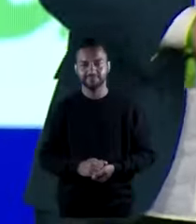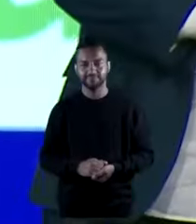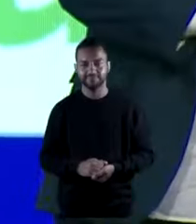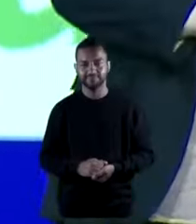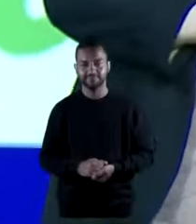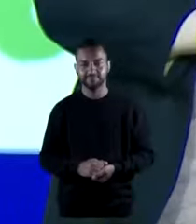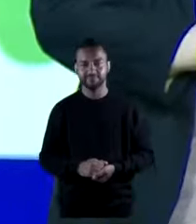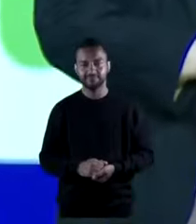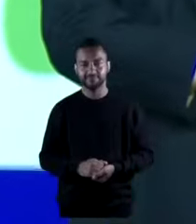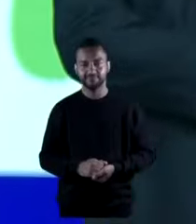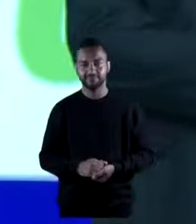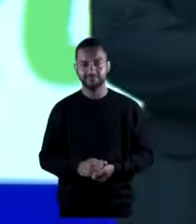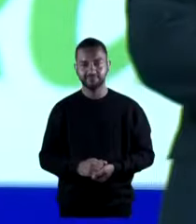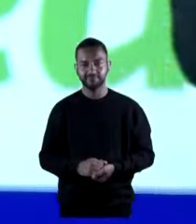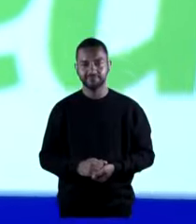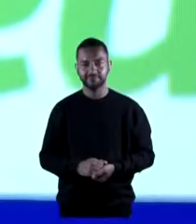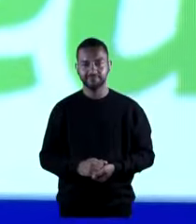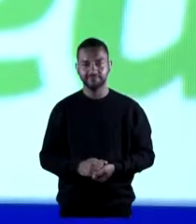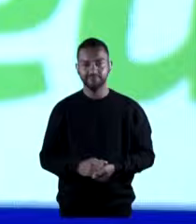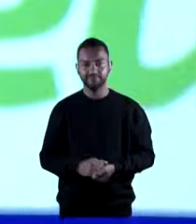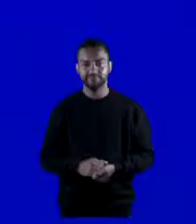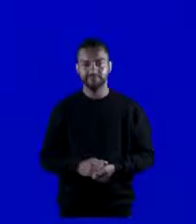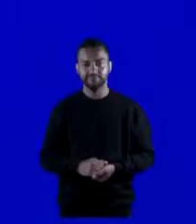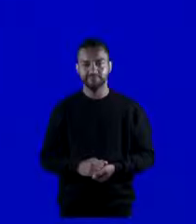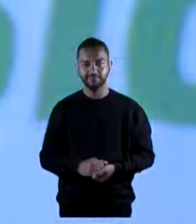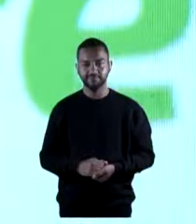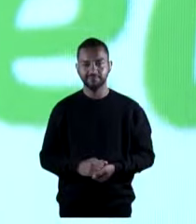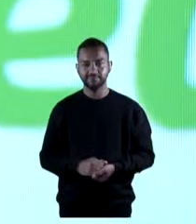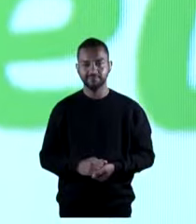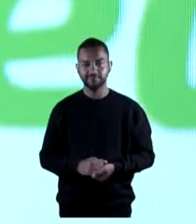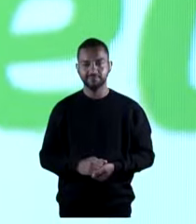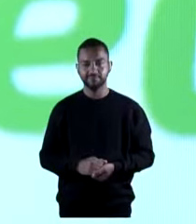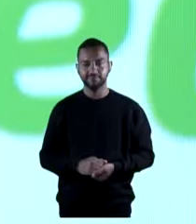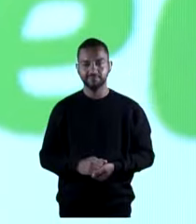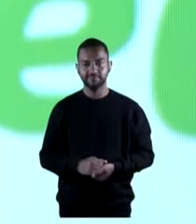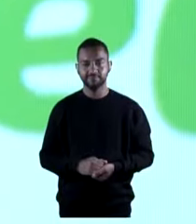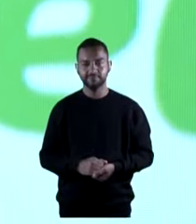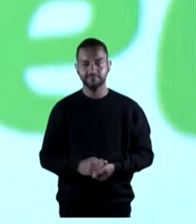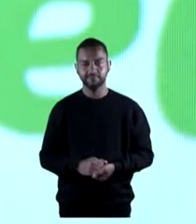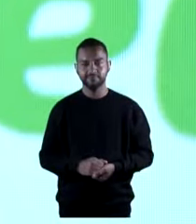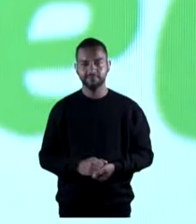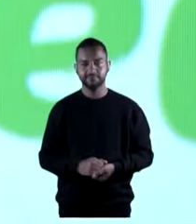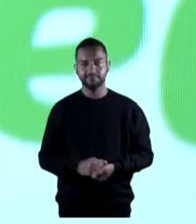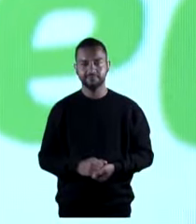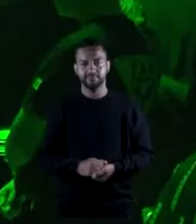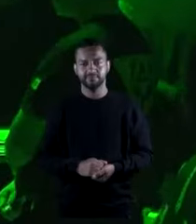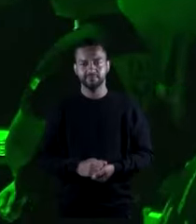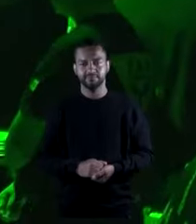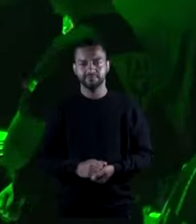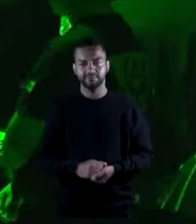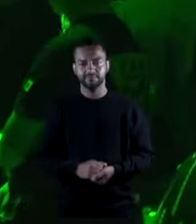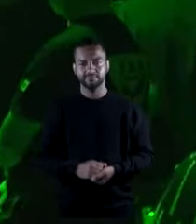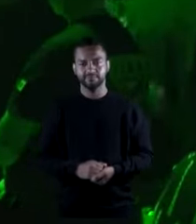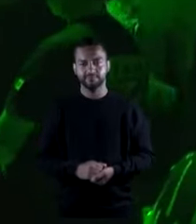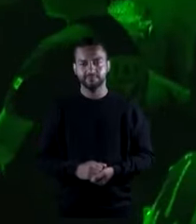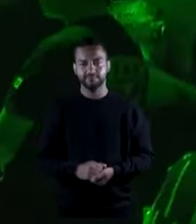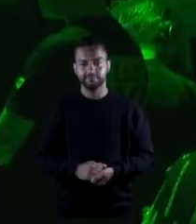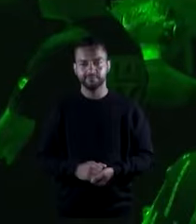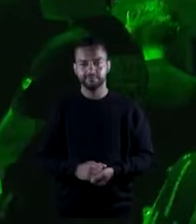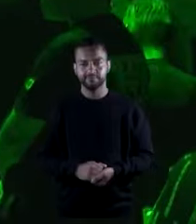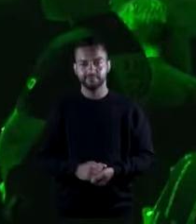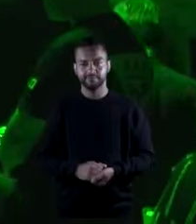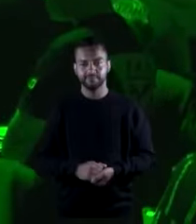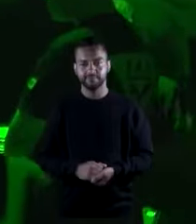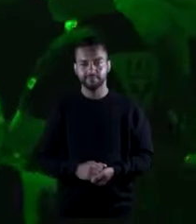linha atacante de raça. Torcida que canta e vibra, por nós